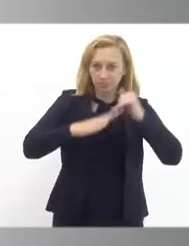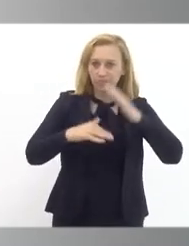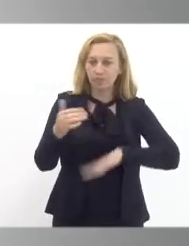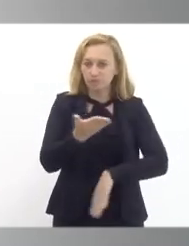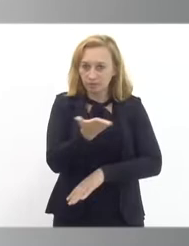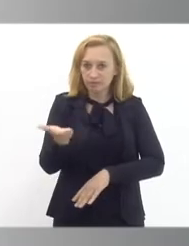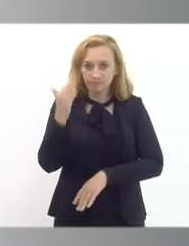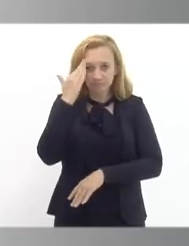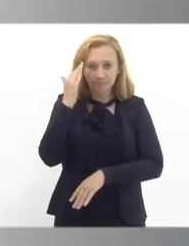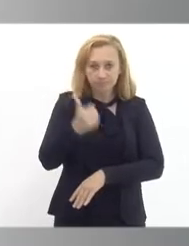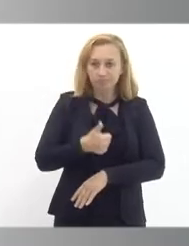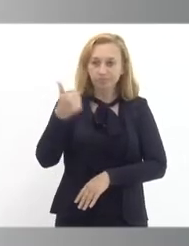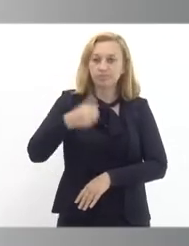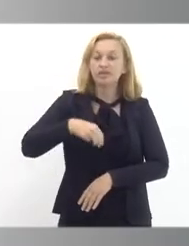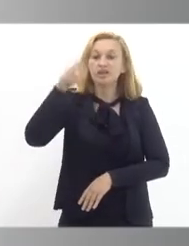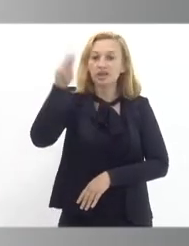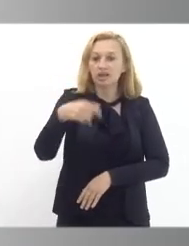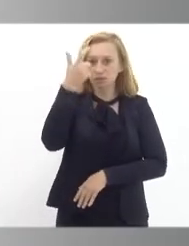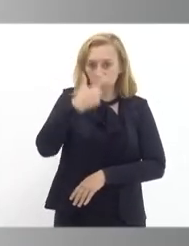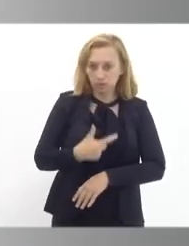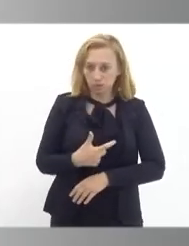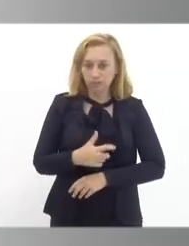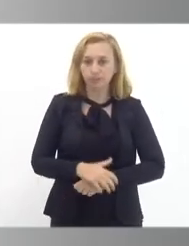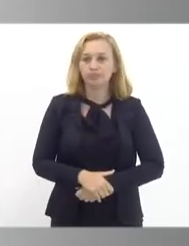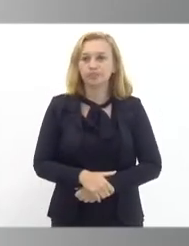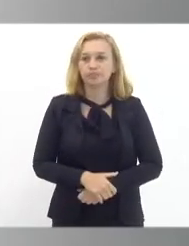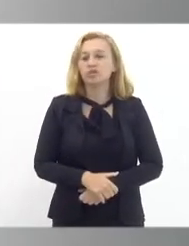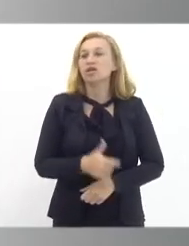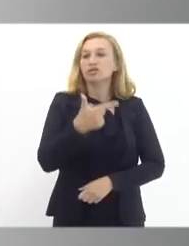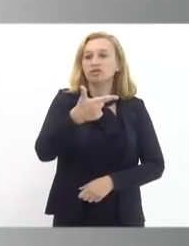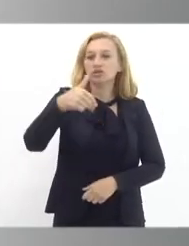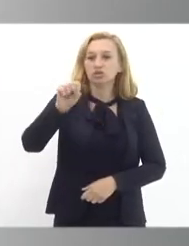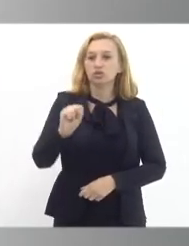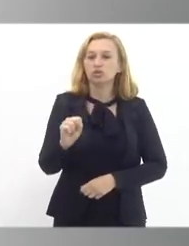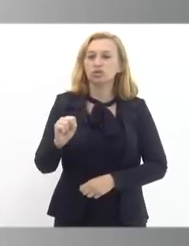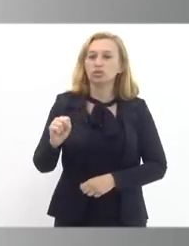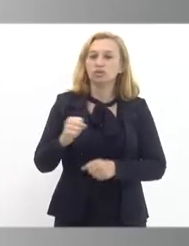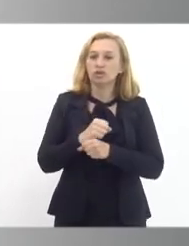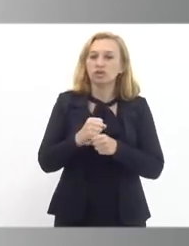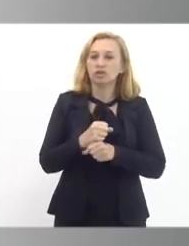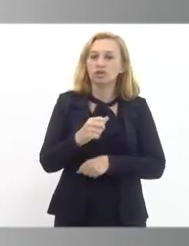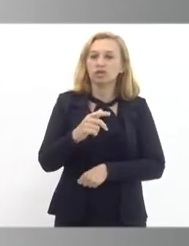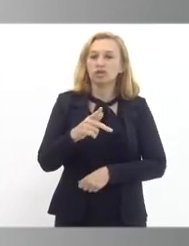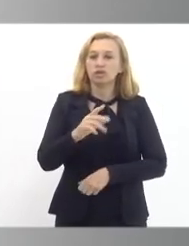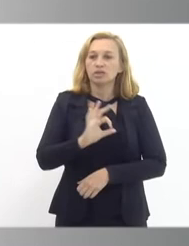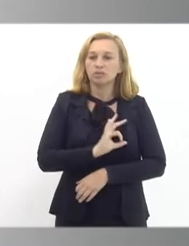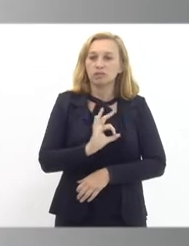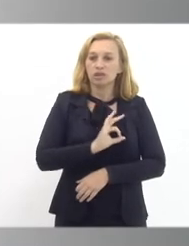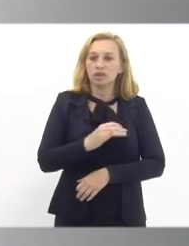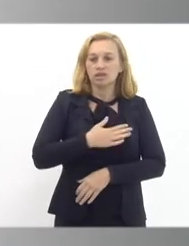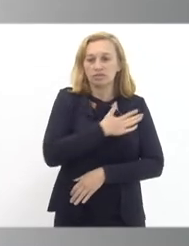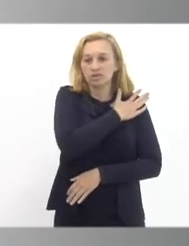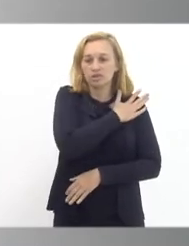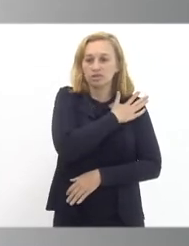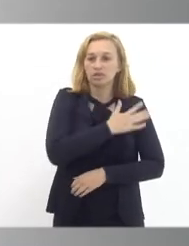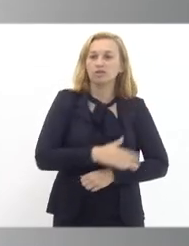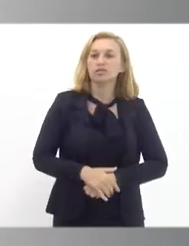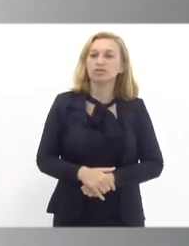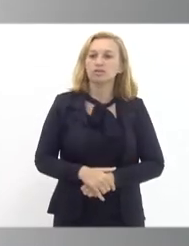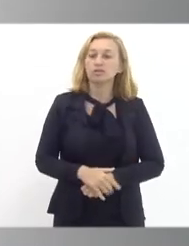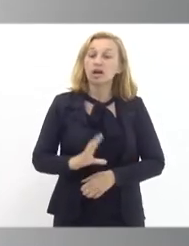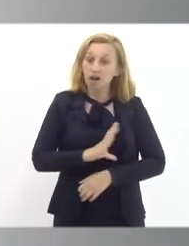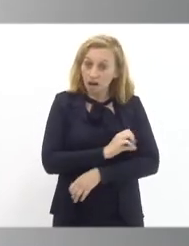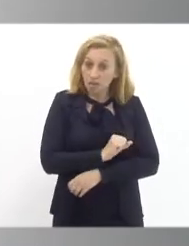senhoras entendam quem é o Coronel Dantas. Eu já estou com 28 anos de Polícia Militar, sou uma pessoa vocacionada, amo o